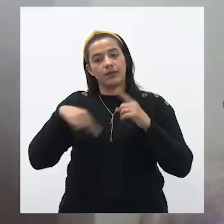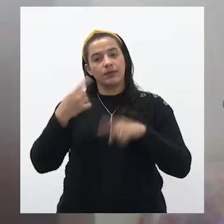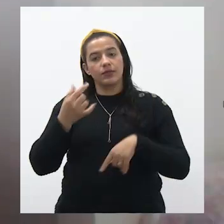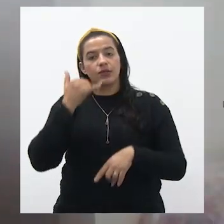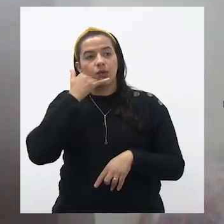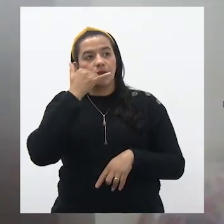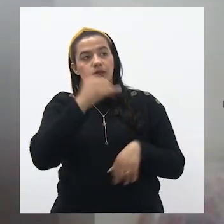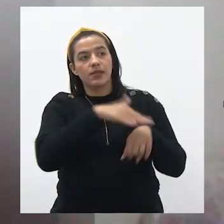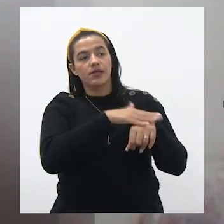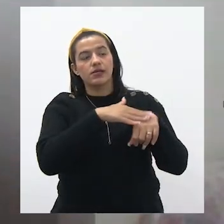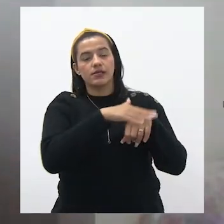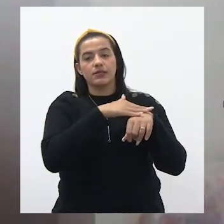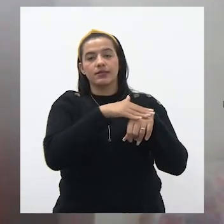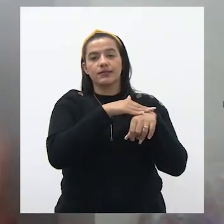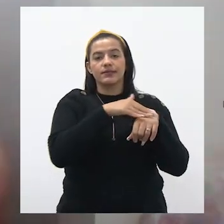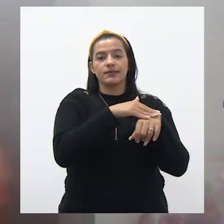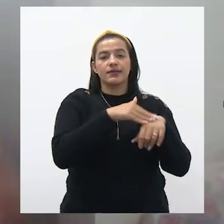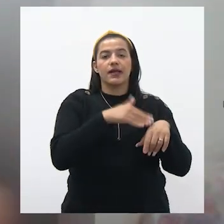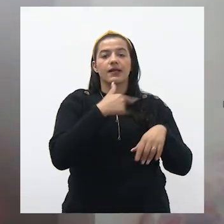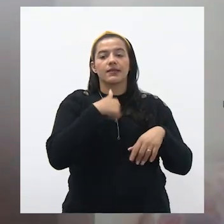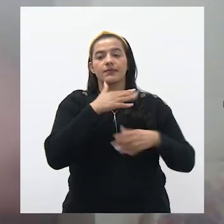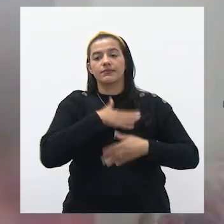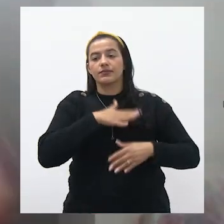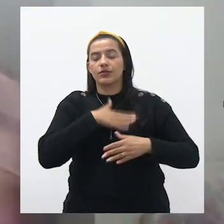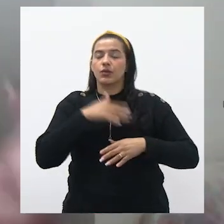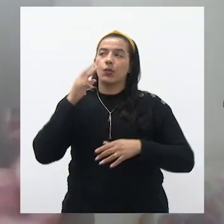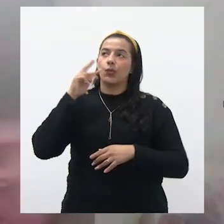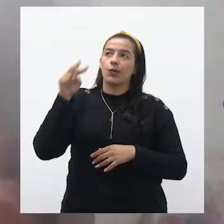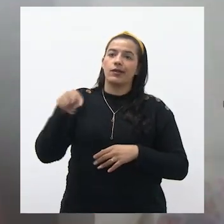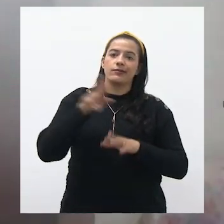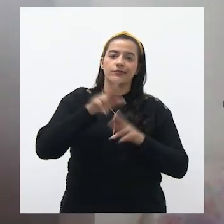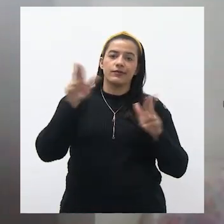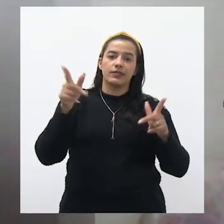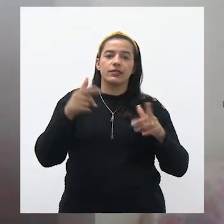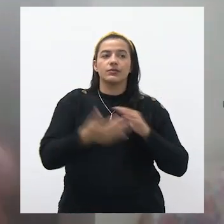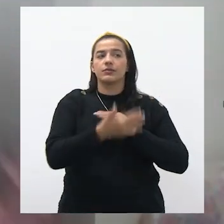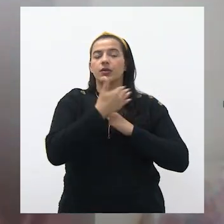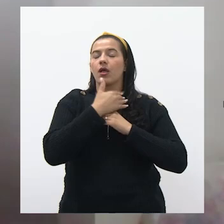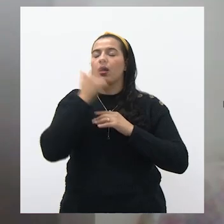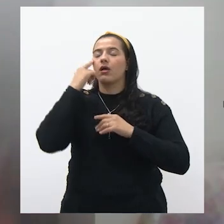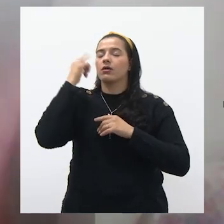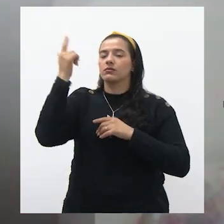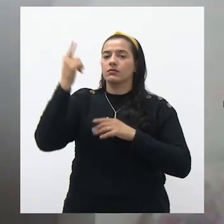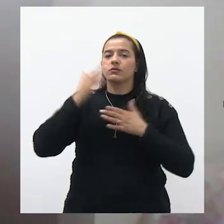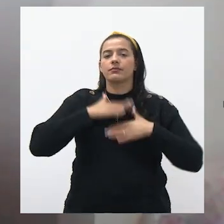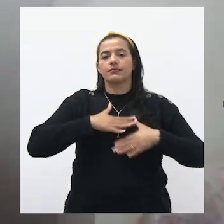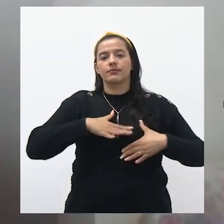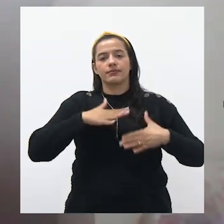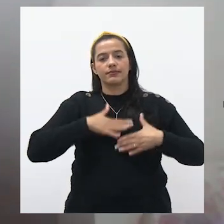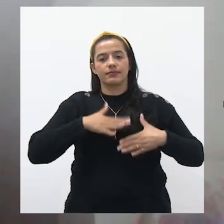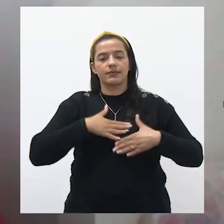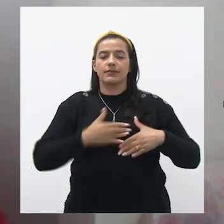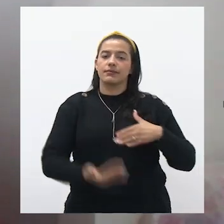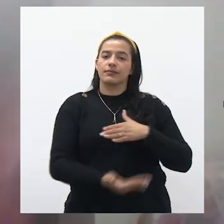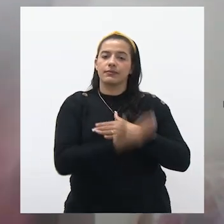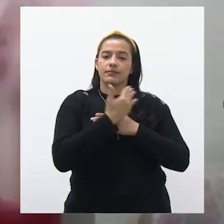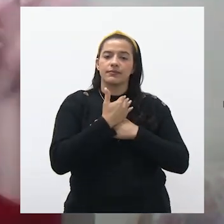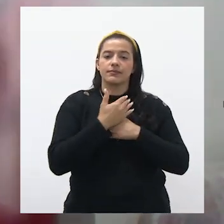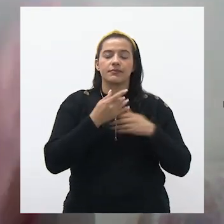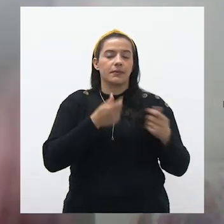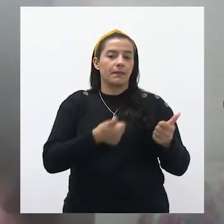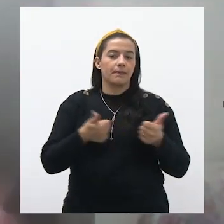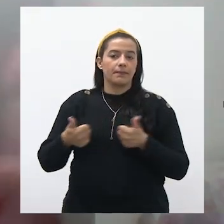amiga e conversei com ela. E aí ela me trouxe um olhar diferente, ela me pontuou algumas coisas, ela me ajudou a